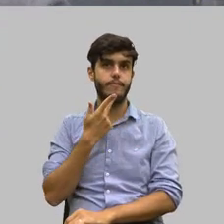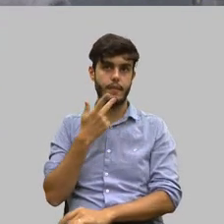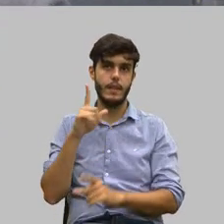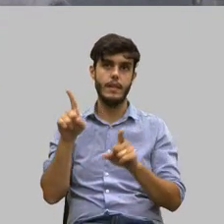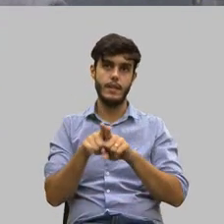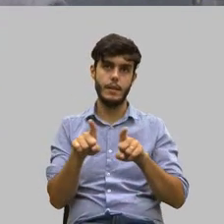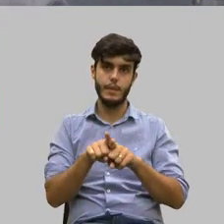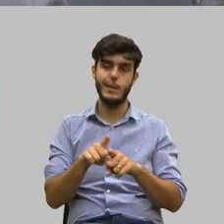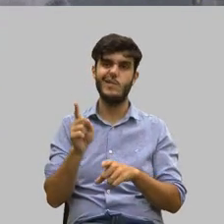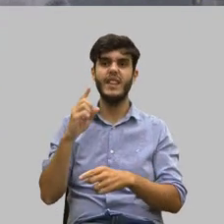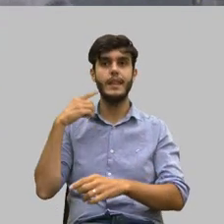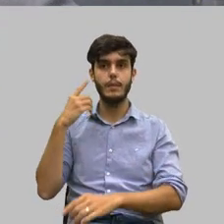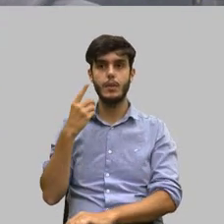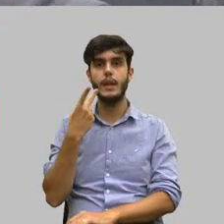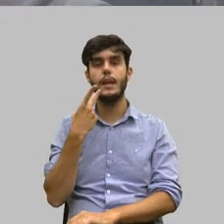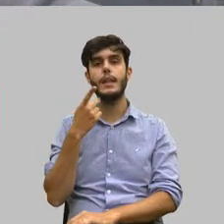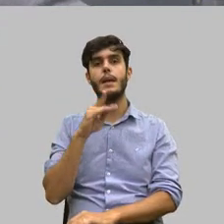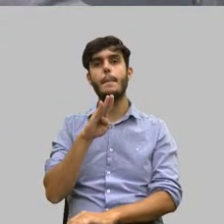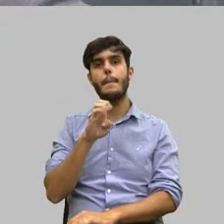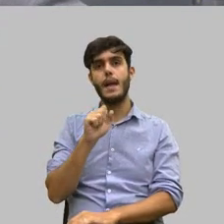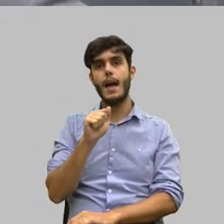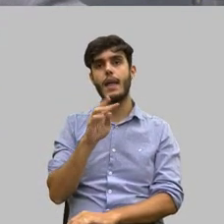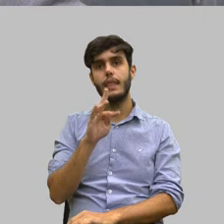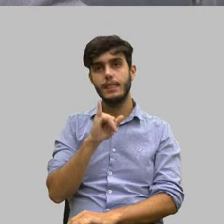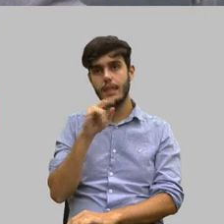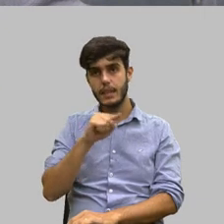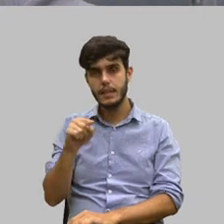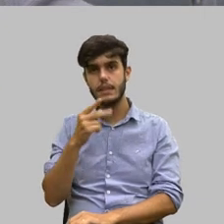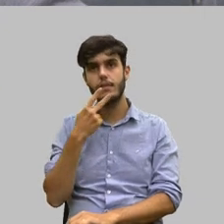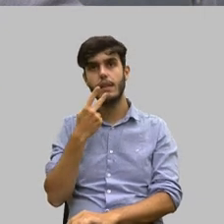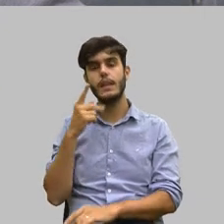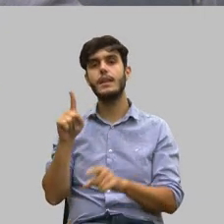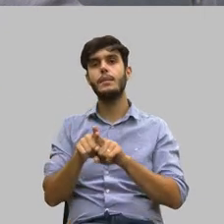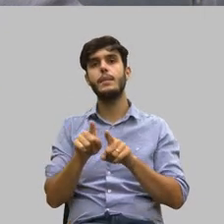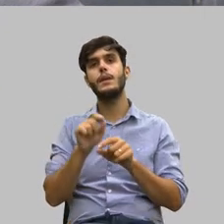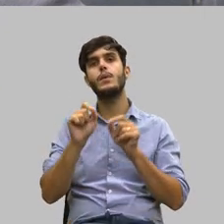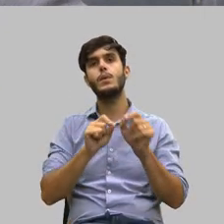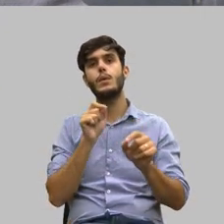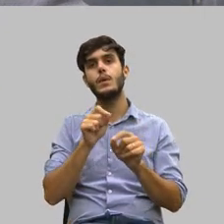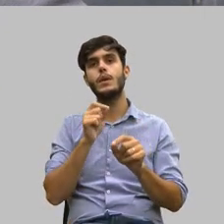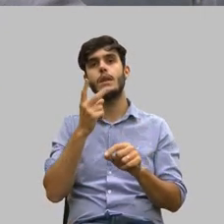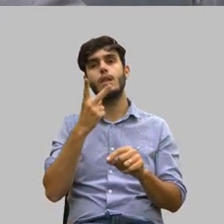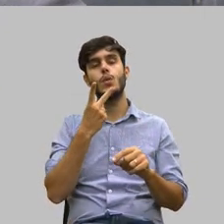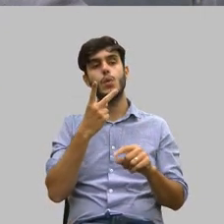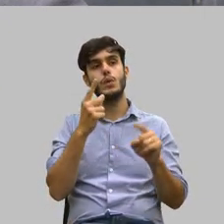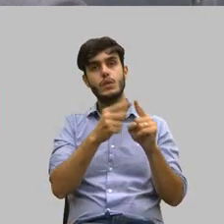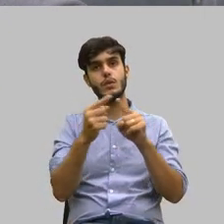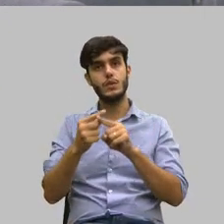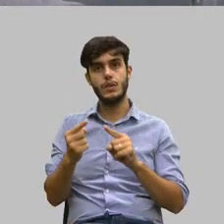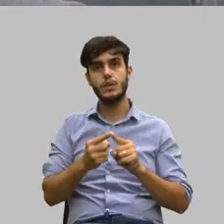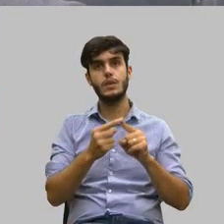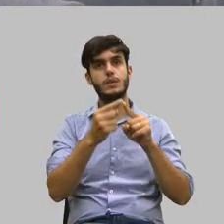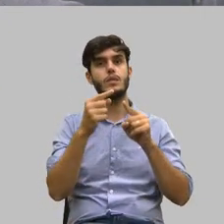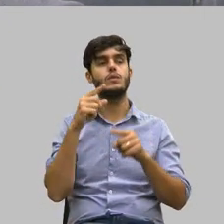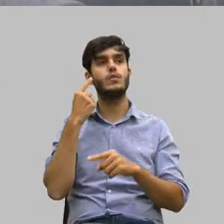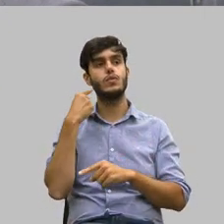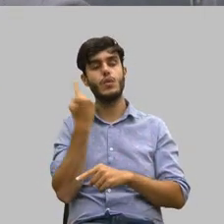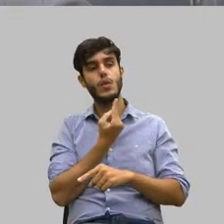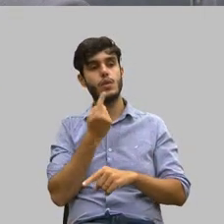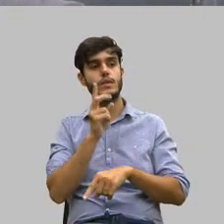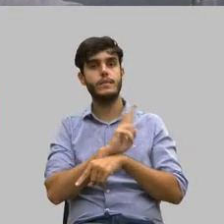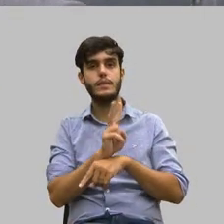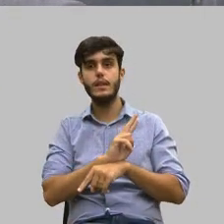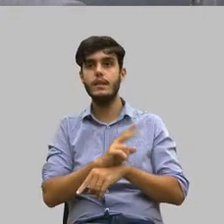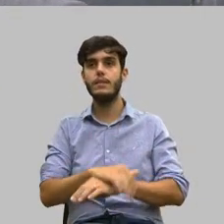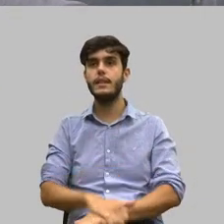deputada Beatriz levantou vai ser sempre uma preocupação Nossa aqui tem sido tem dois pontos aqui que a gente tem monitorado constantemente